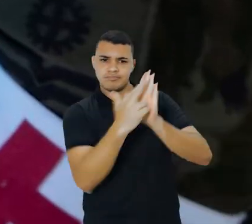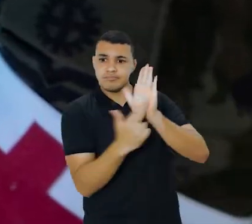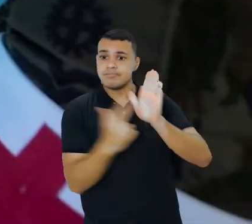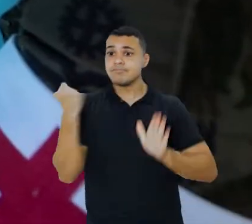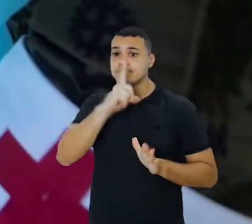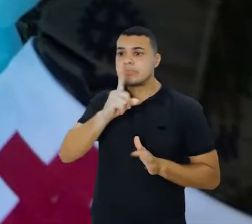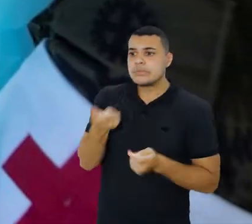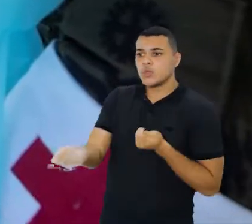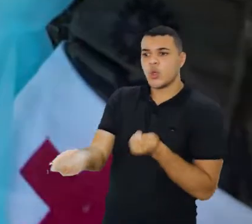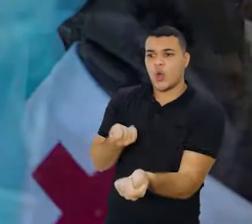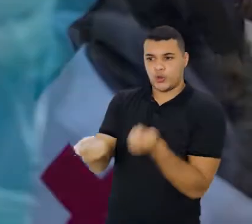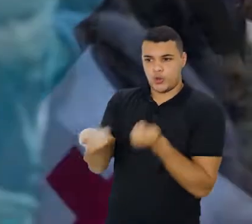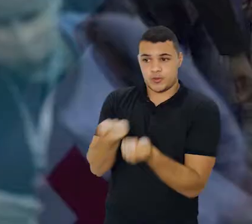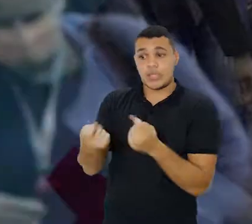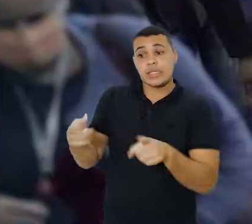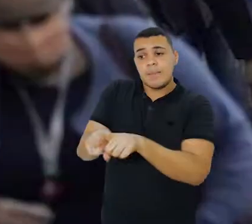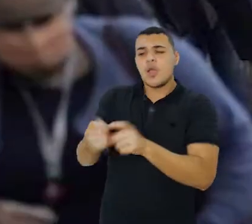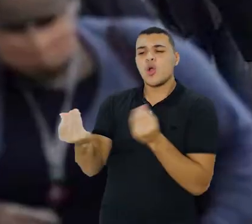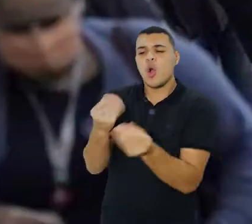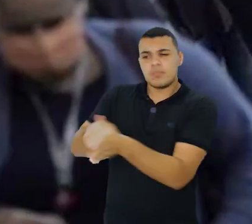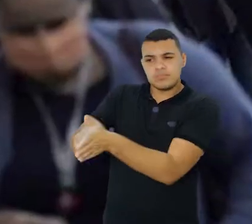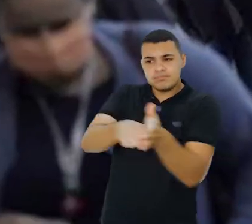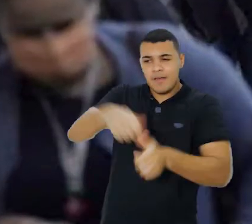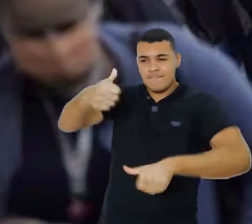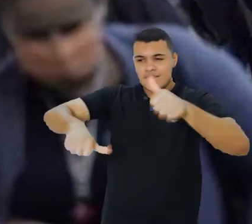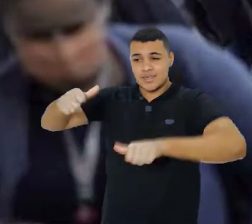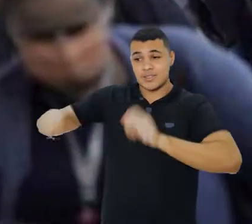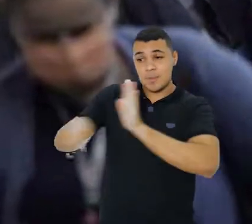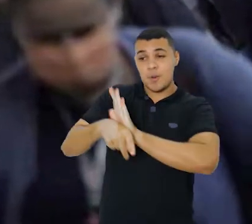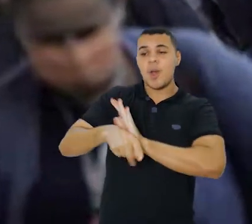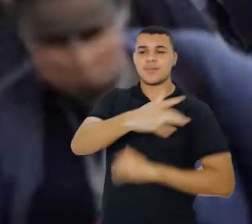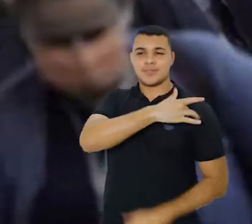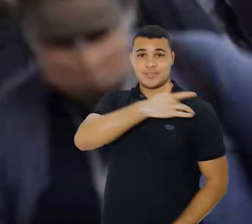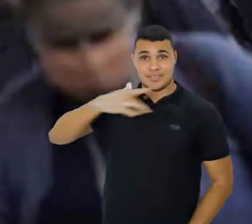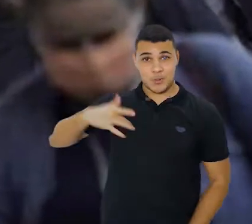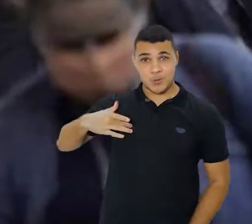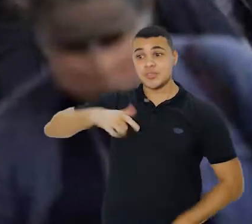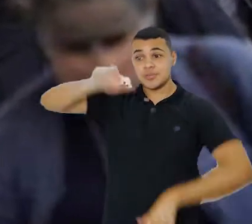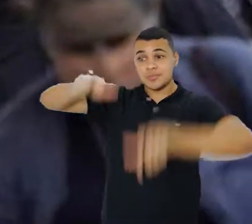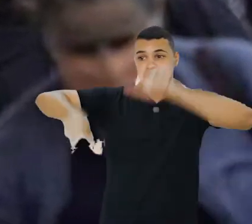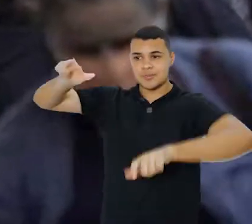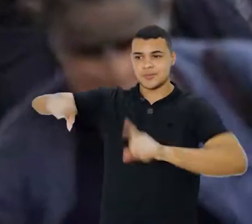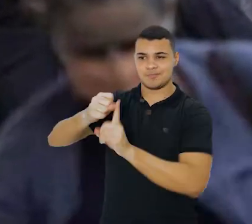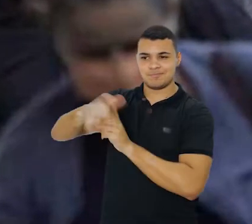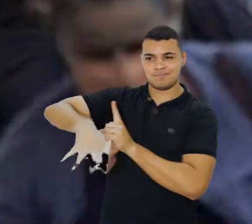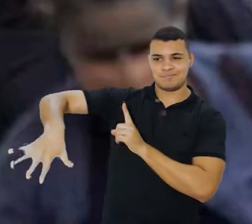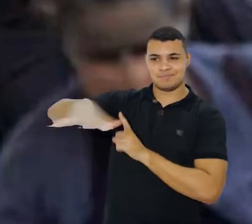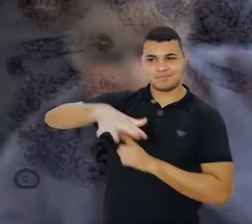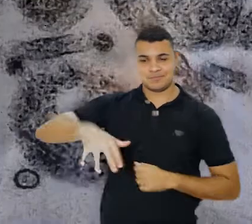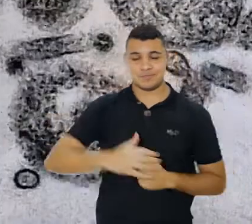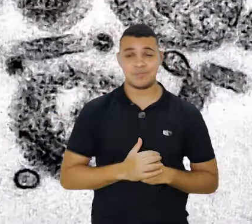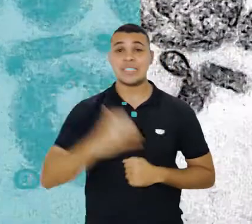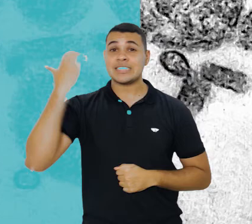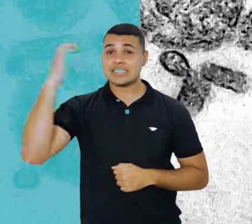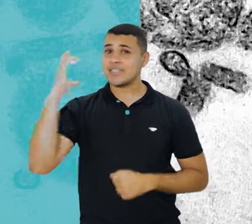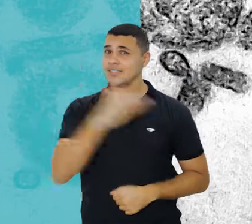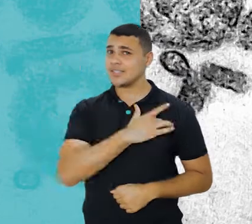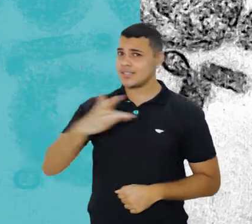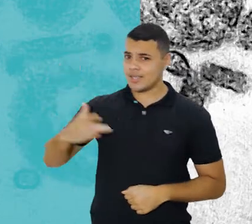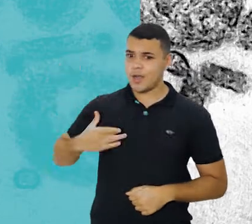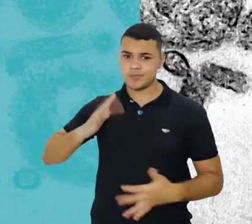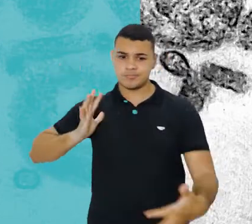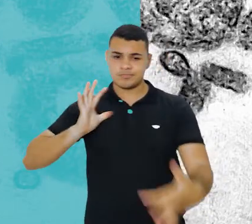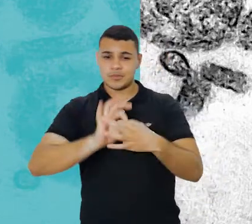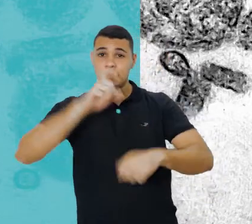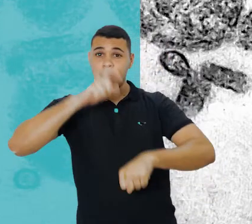utilizadas para fins de monitoramento e avaliação da saúde de populações humanas. Ciência